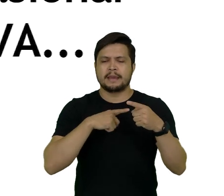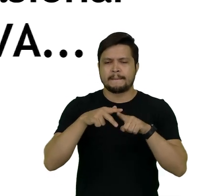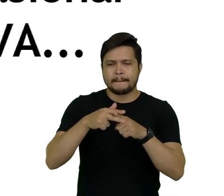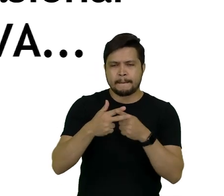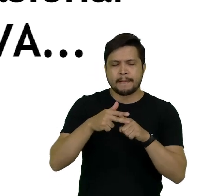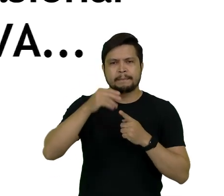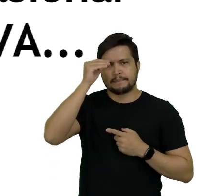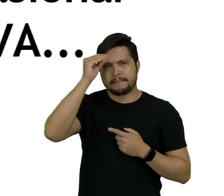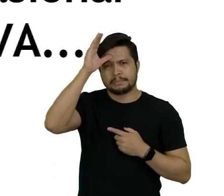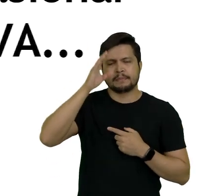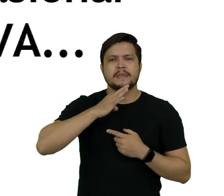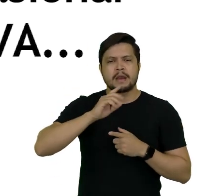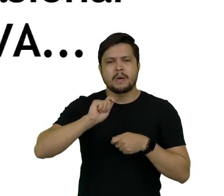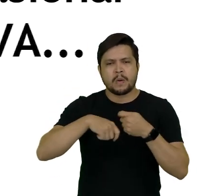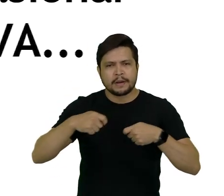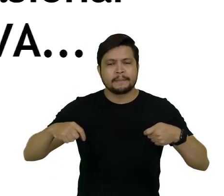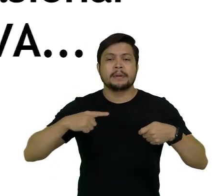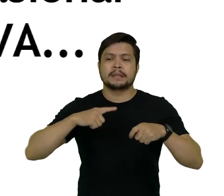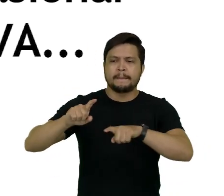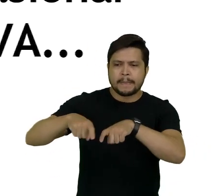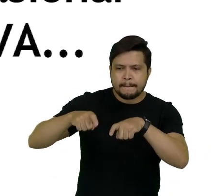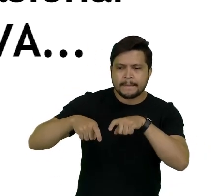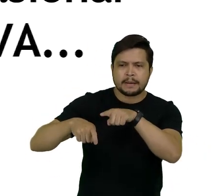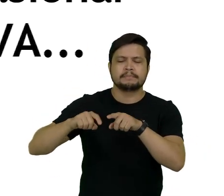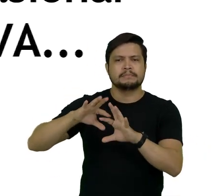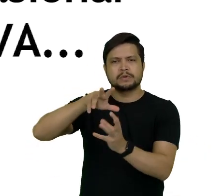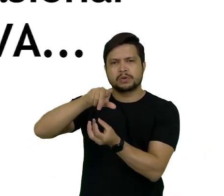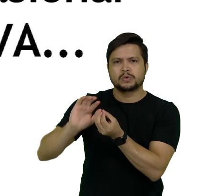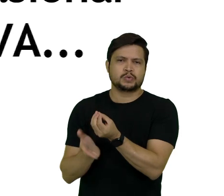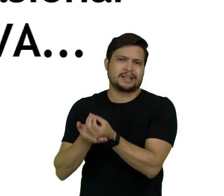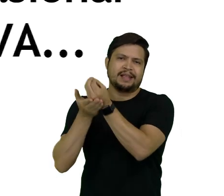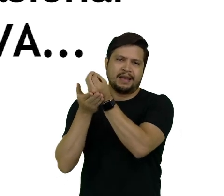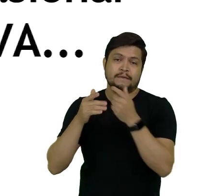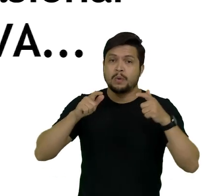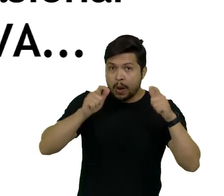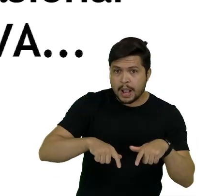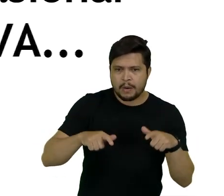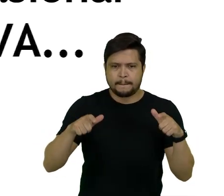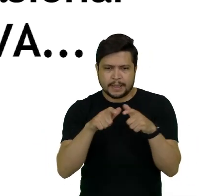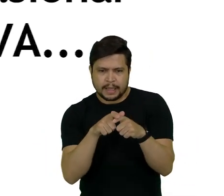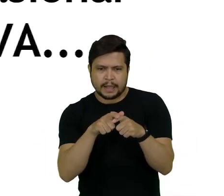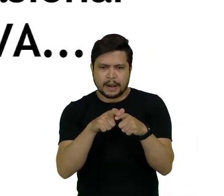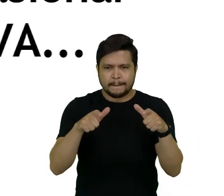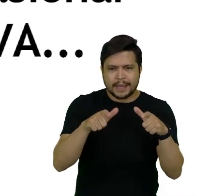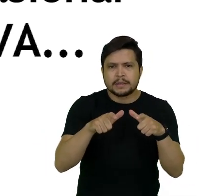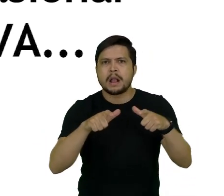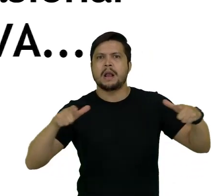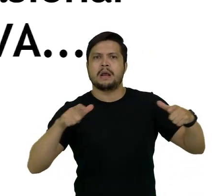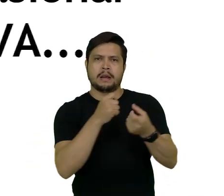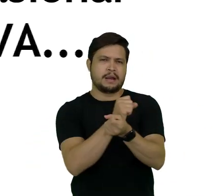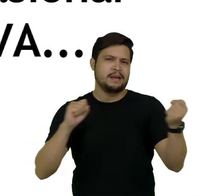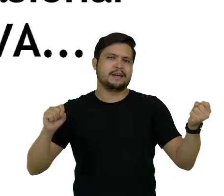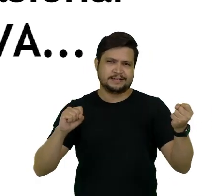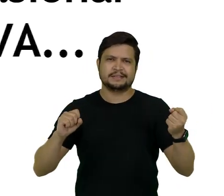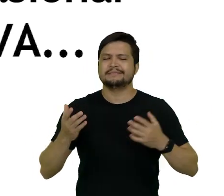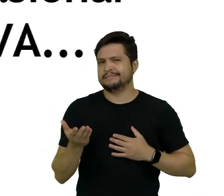Outro, aprimorar conhecimentos para uma produção pecuária sustentável em propriedade pequena, média, grande. Não